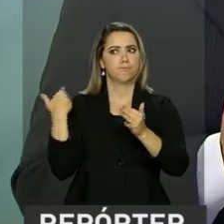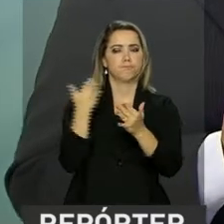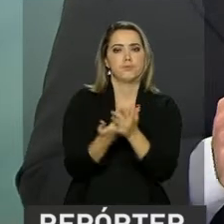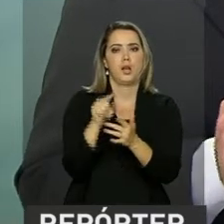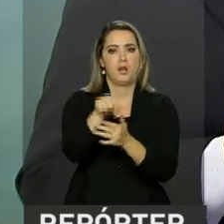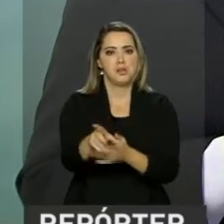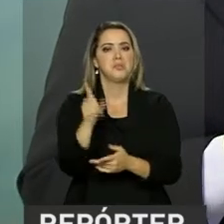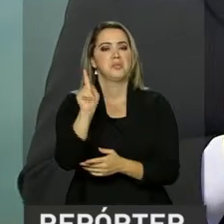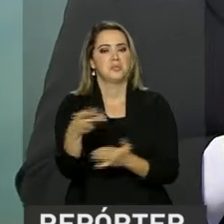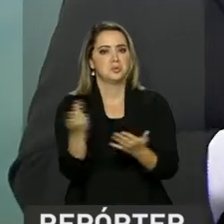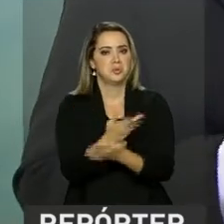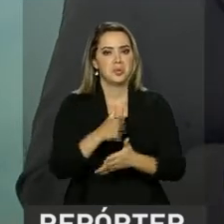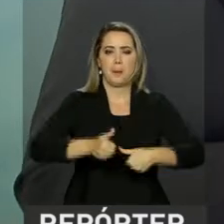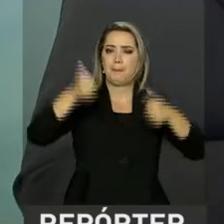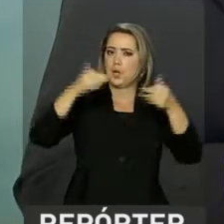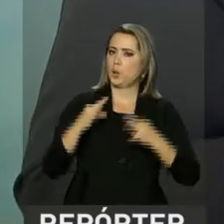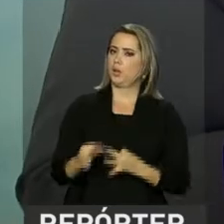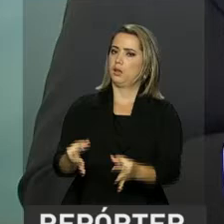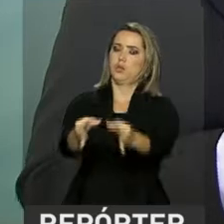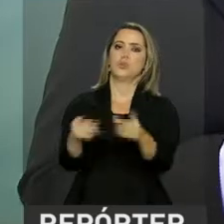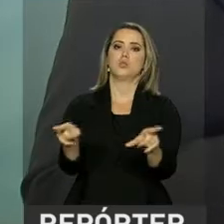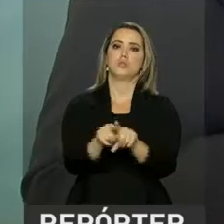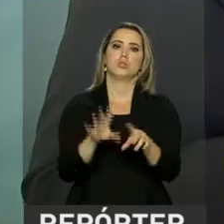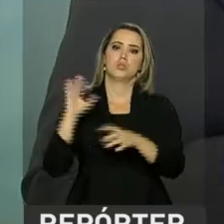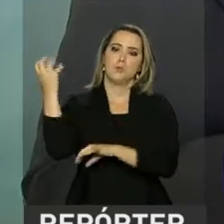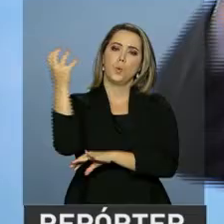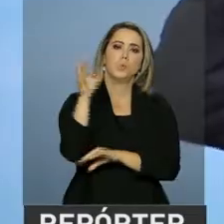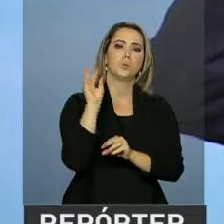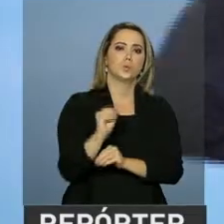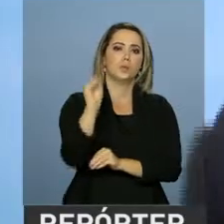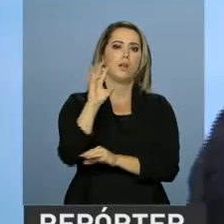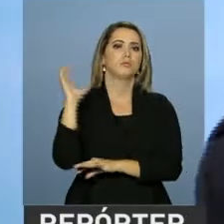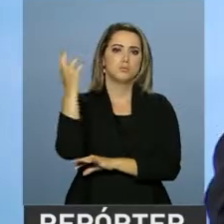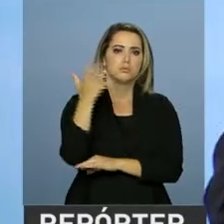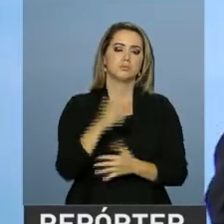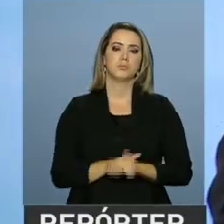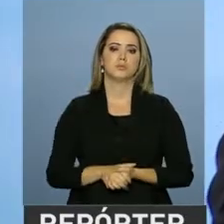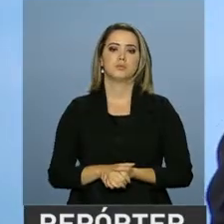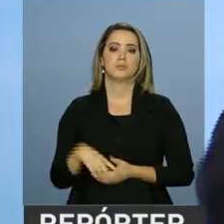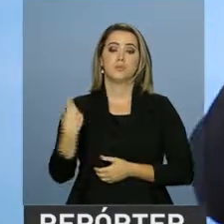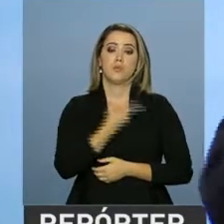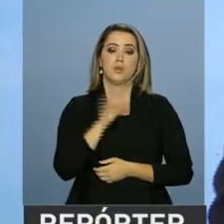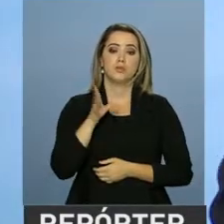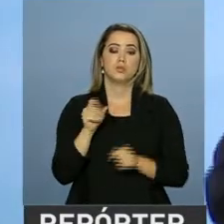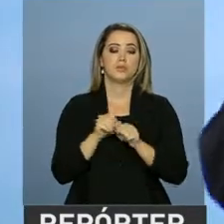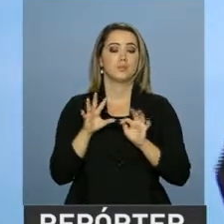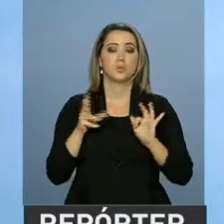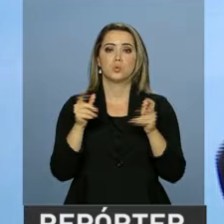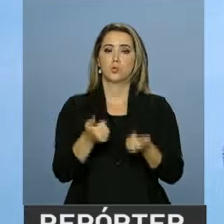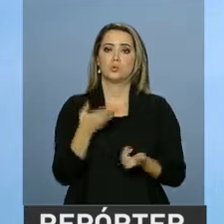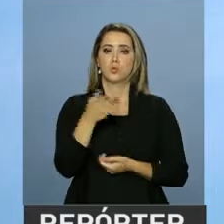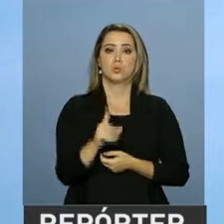décadas tem se dado com mais tecnologia e sustentabilidade. Fizemos tudo isso, esse 1 bilhão